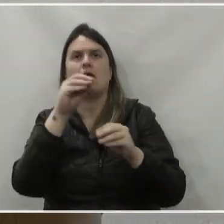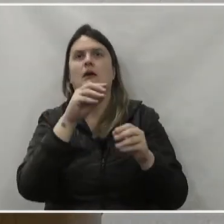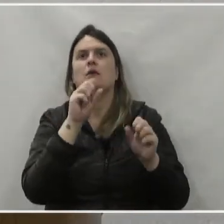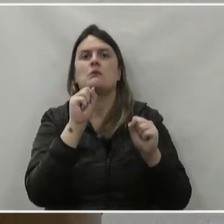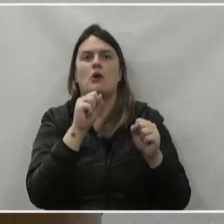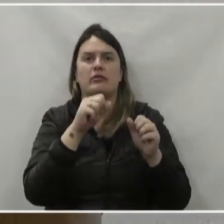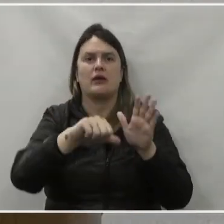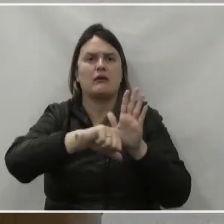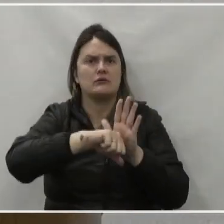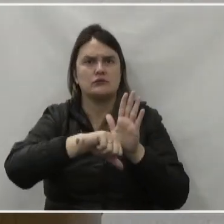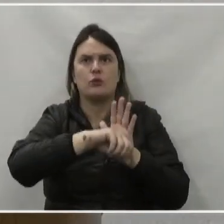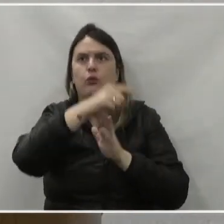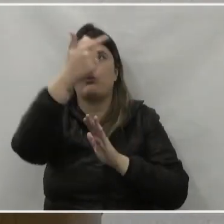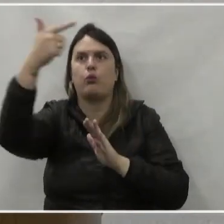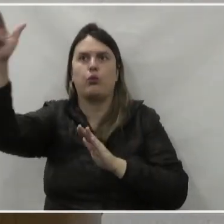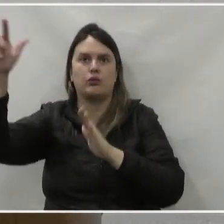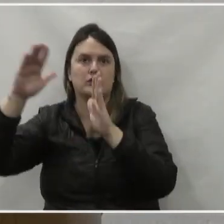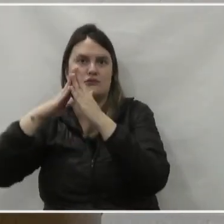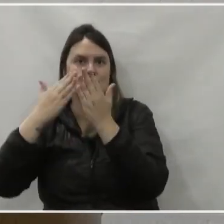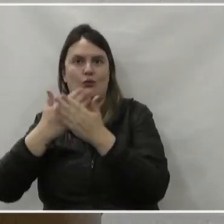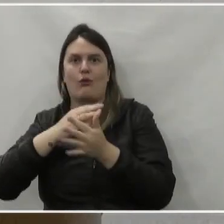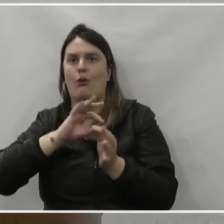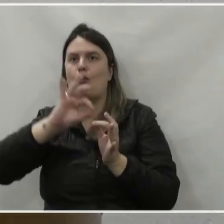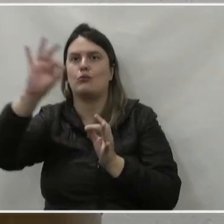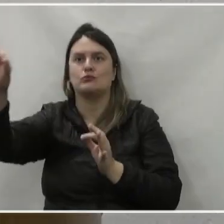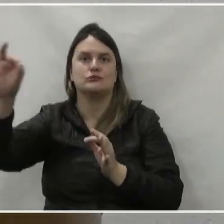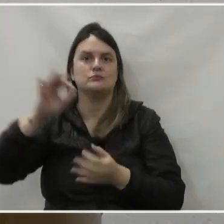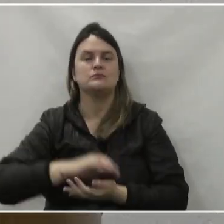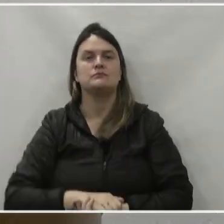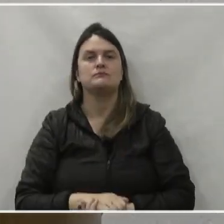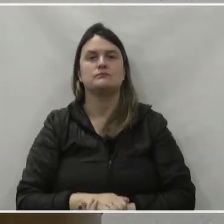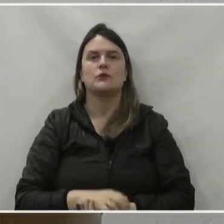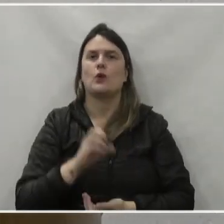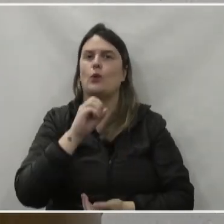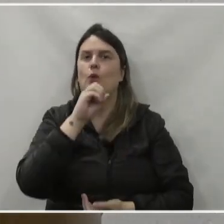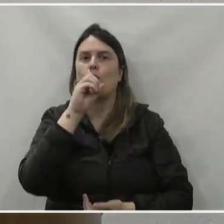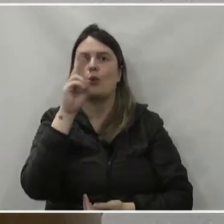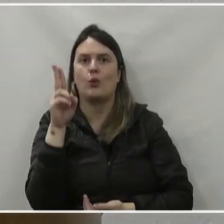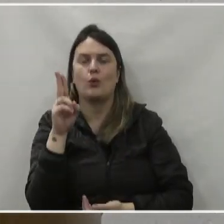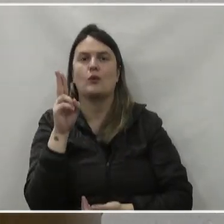compulsoriamente para outra unidade do ano letivo seguinte, ou mais,